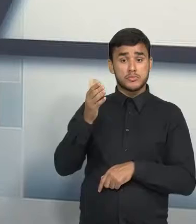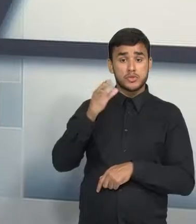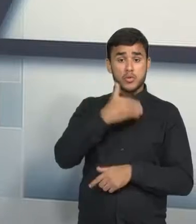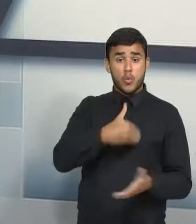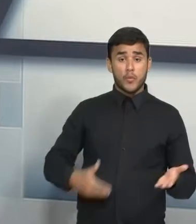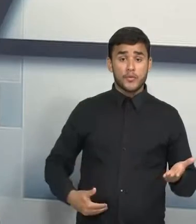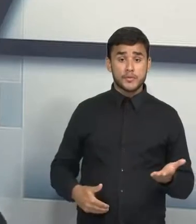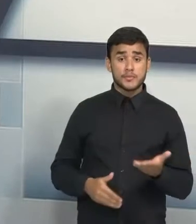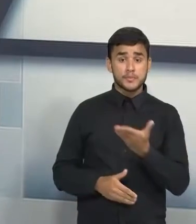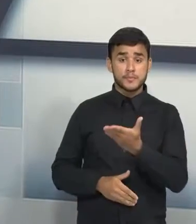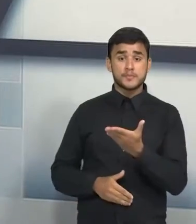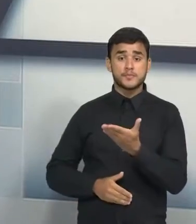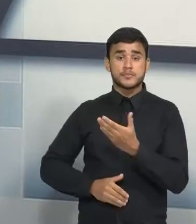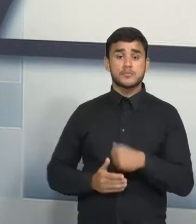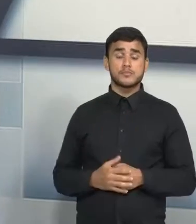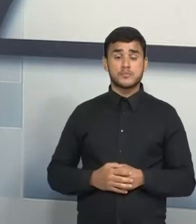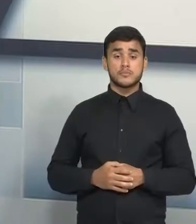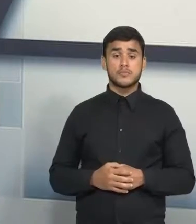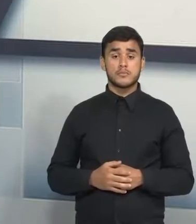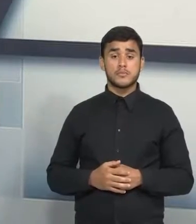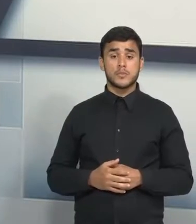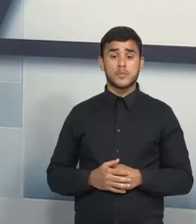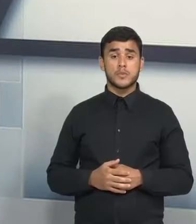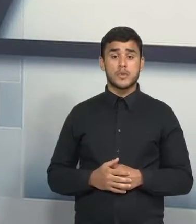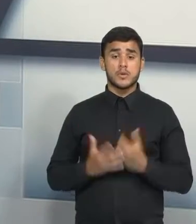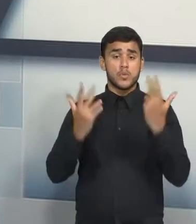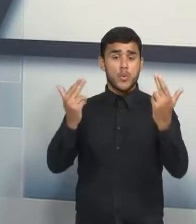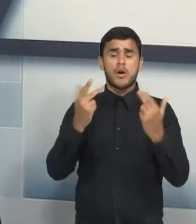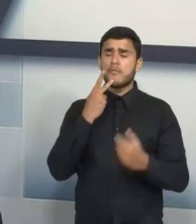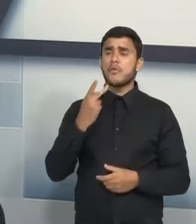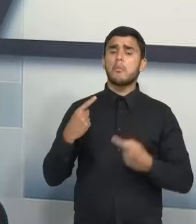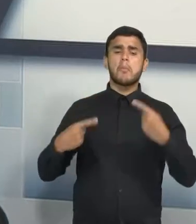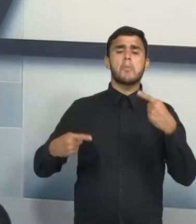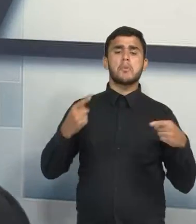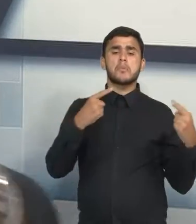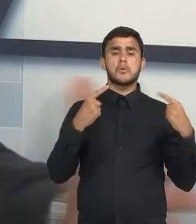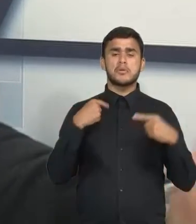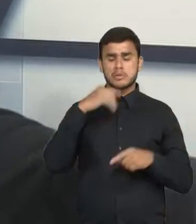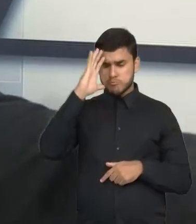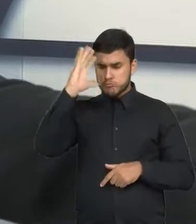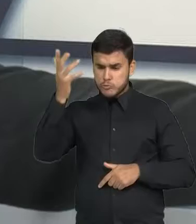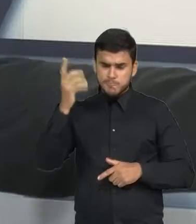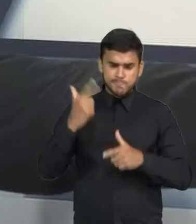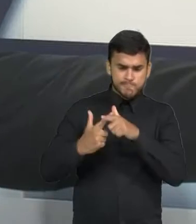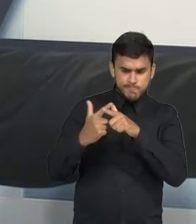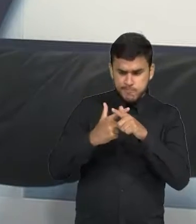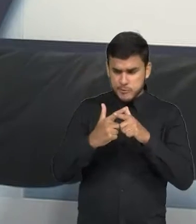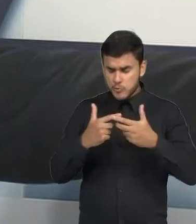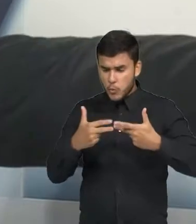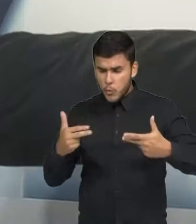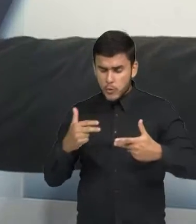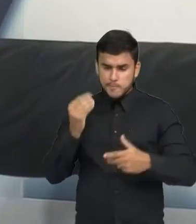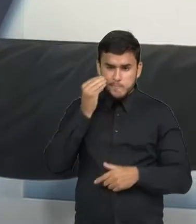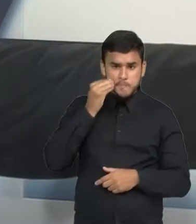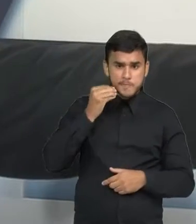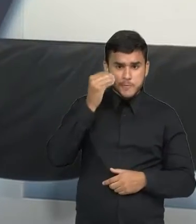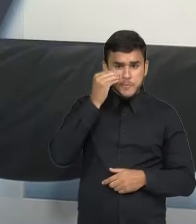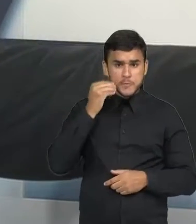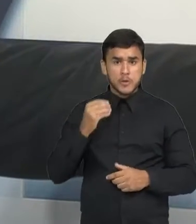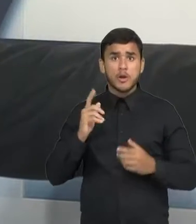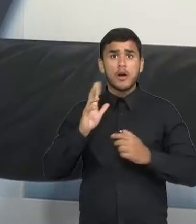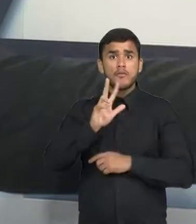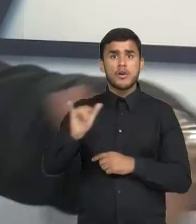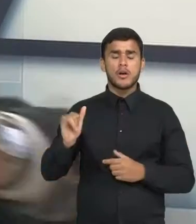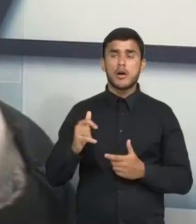governador fazendo isso que vocês estão fazendo, né? Atrás de uma solução em cima de uma violência extrema,